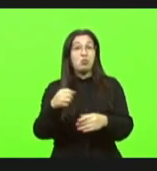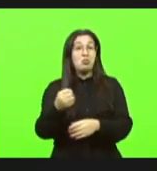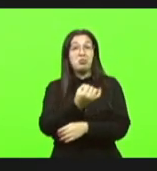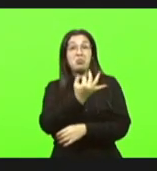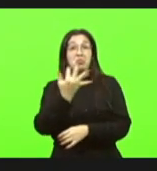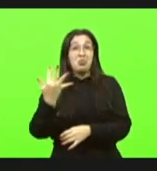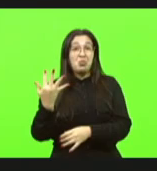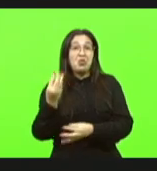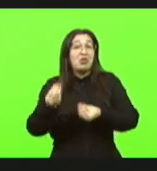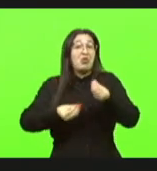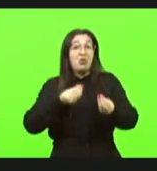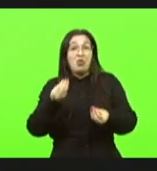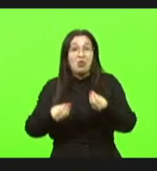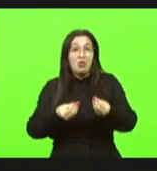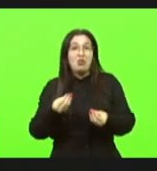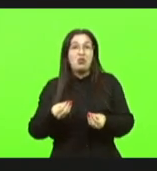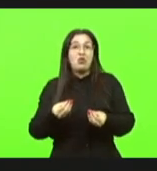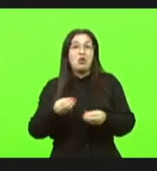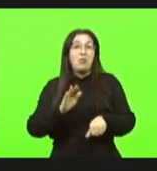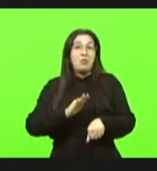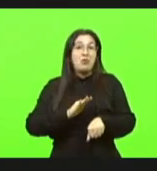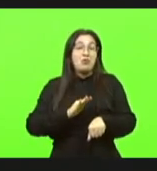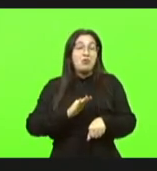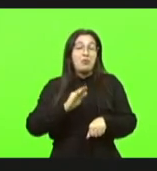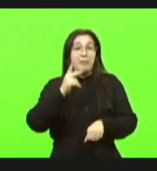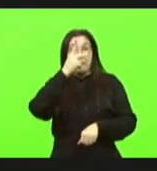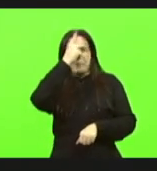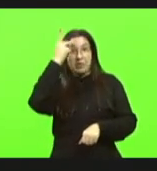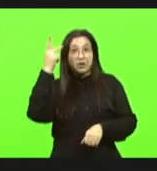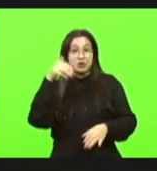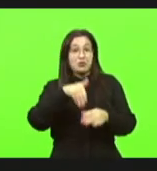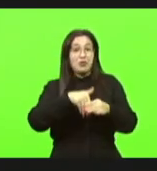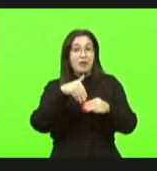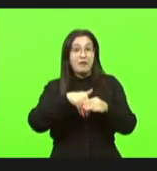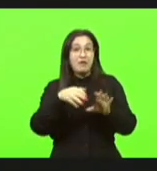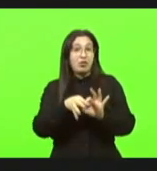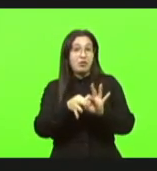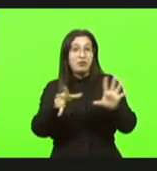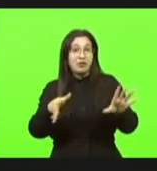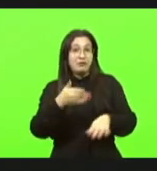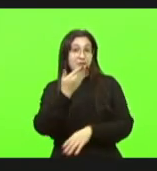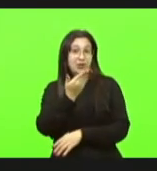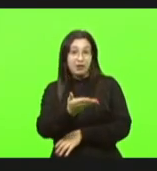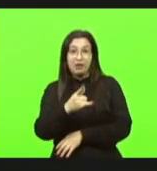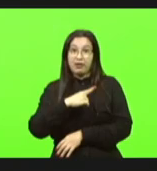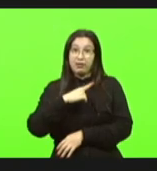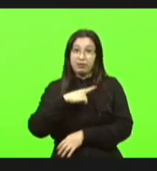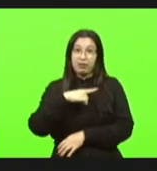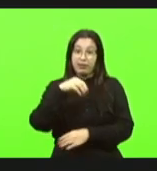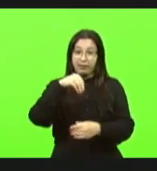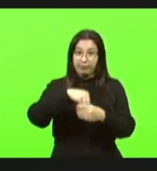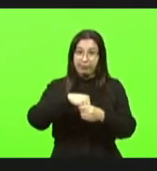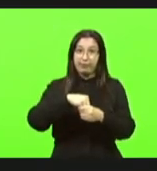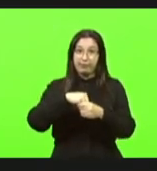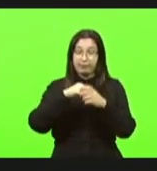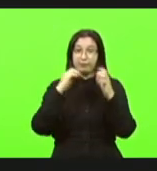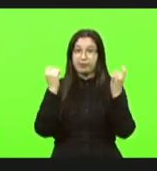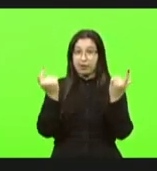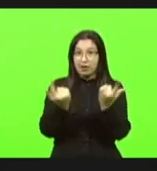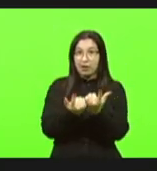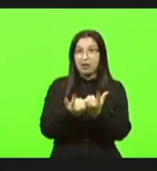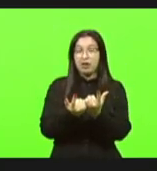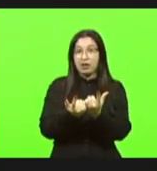garantiu uma maioria que foi alargada uma maioria de votos que foi amplamente a